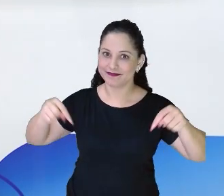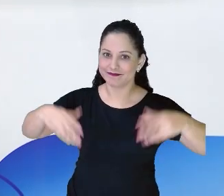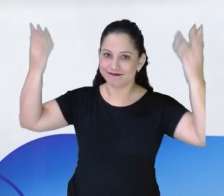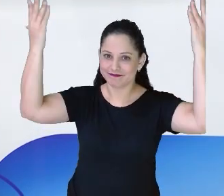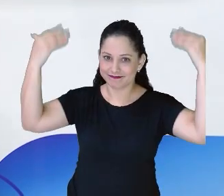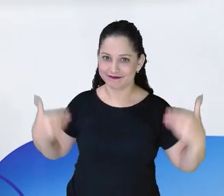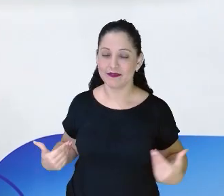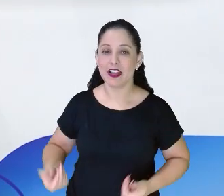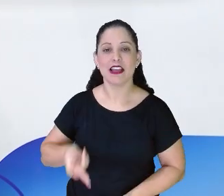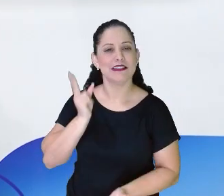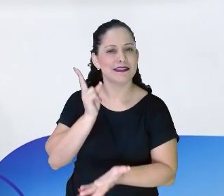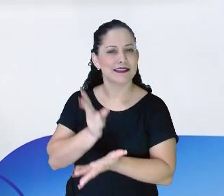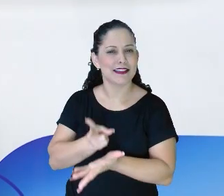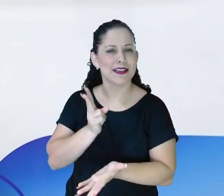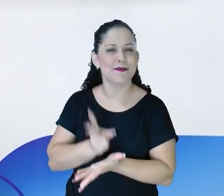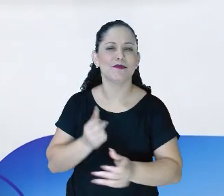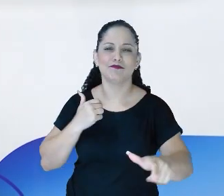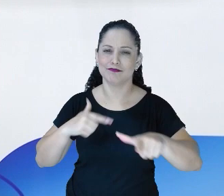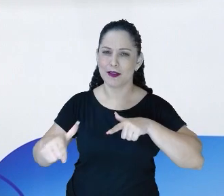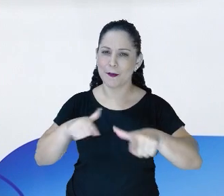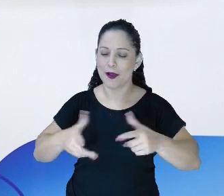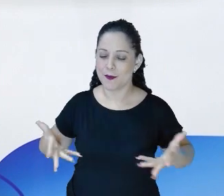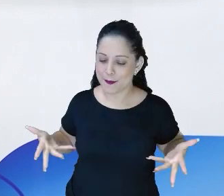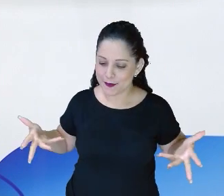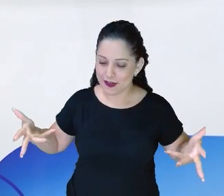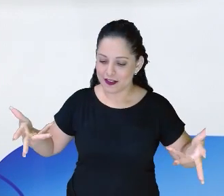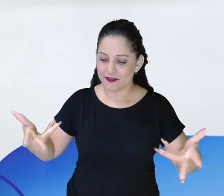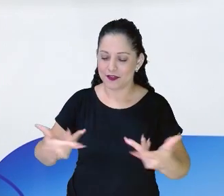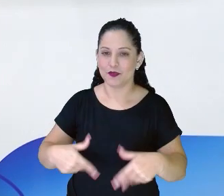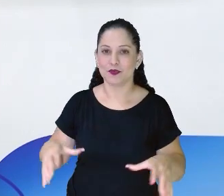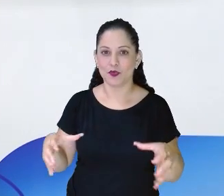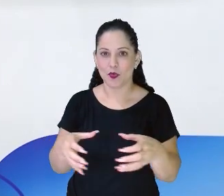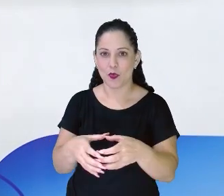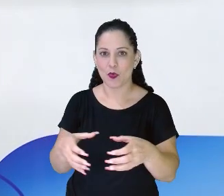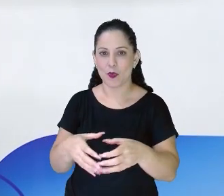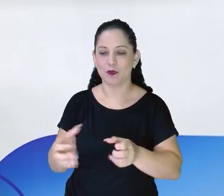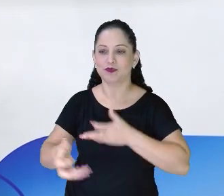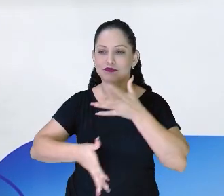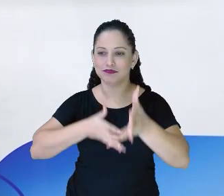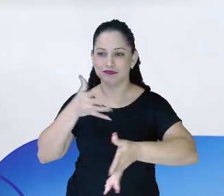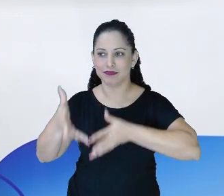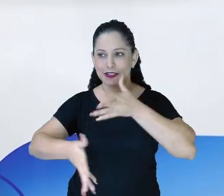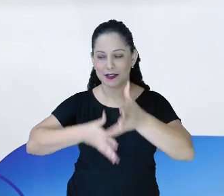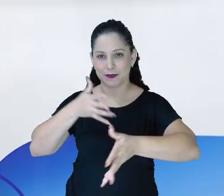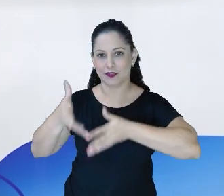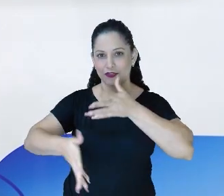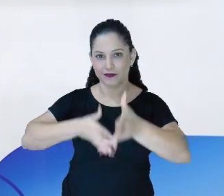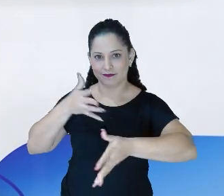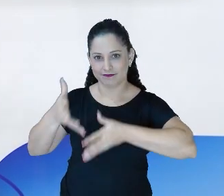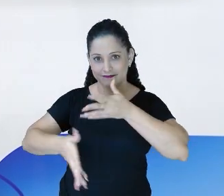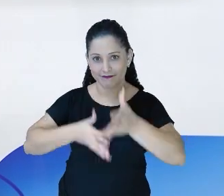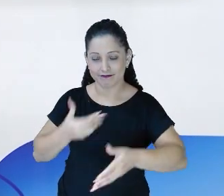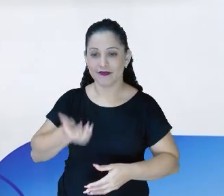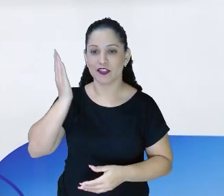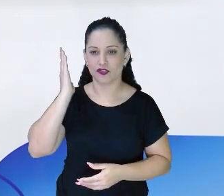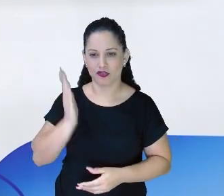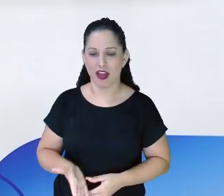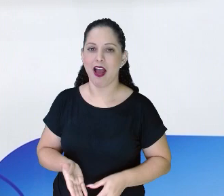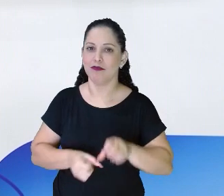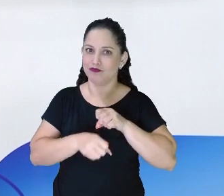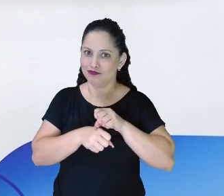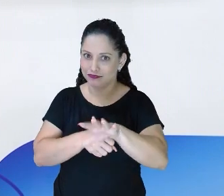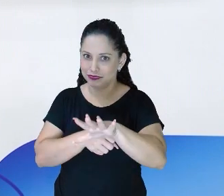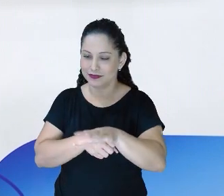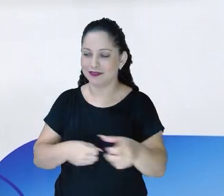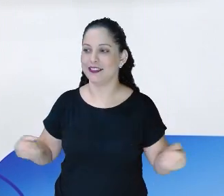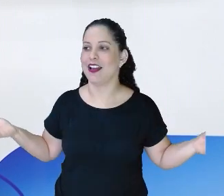um trabalho sensacional a equipe de Libras, né? Então, recados dados,